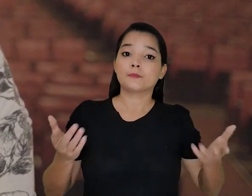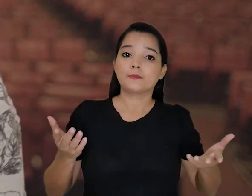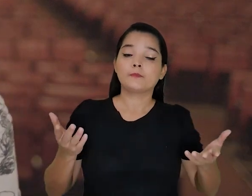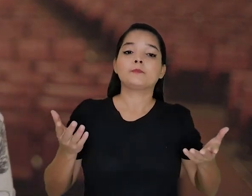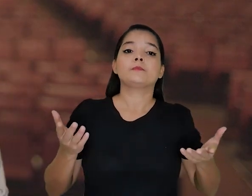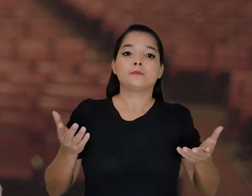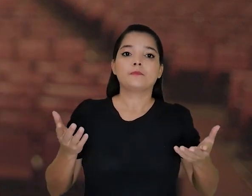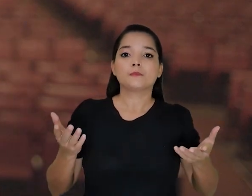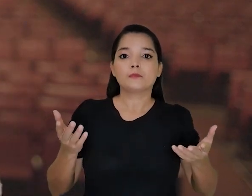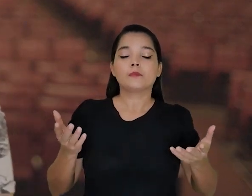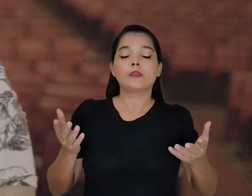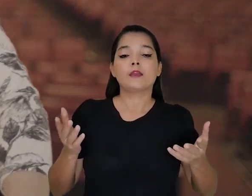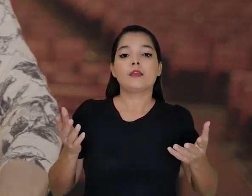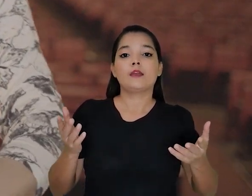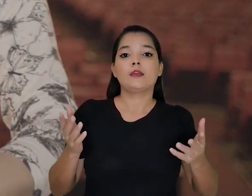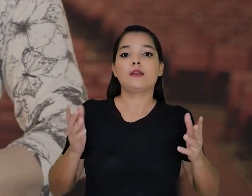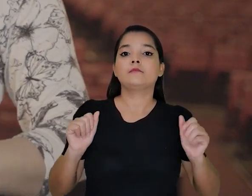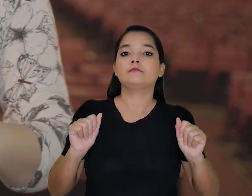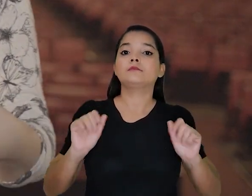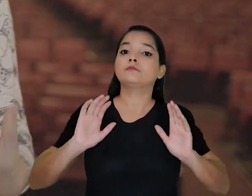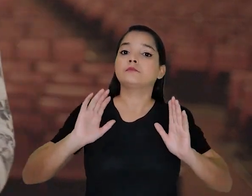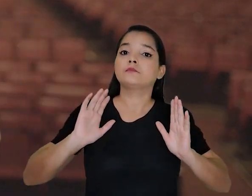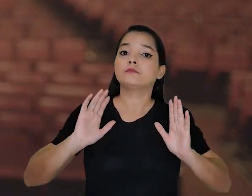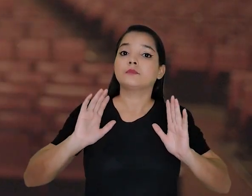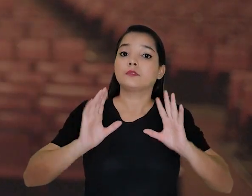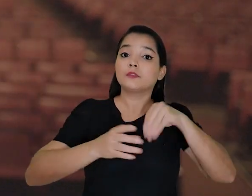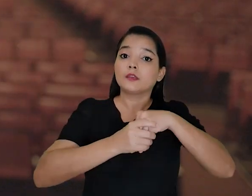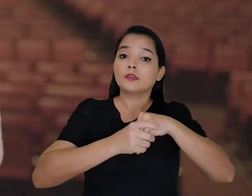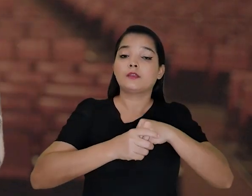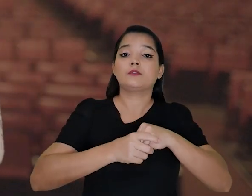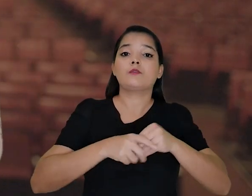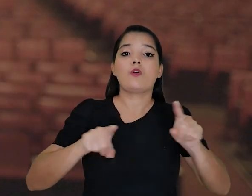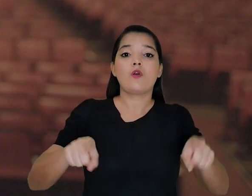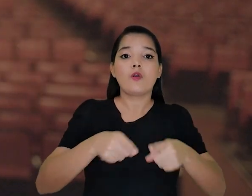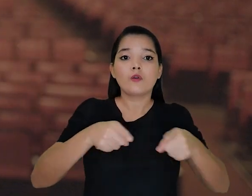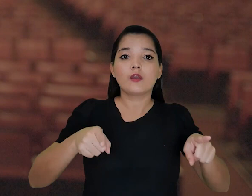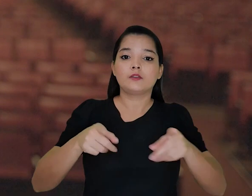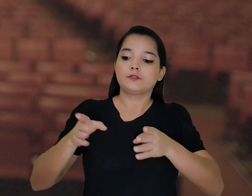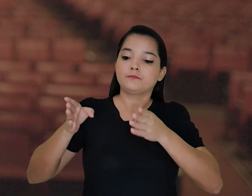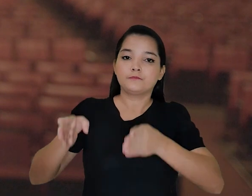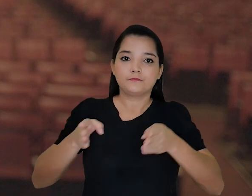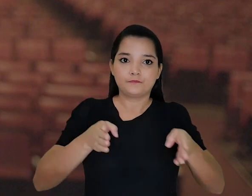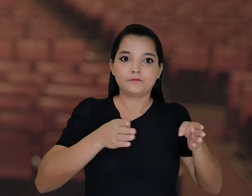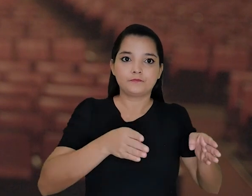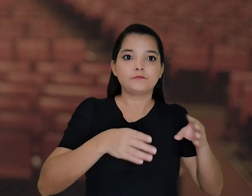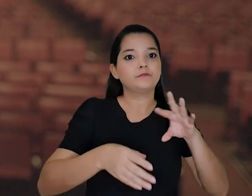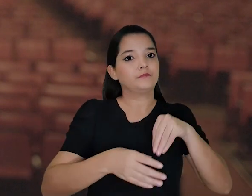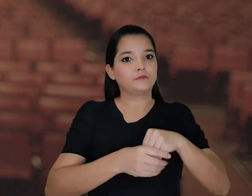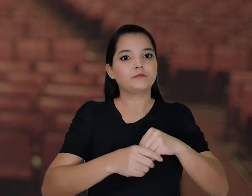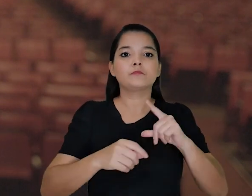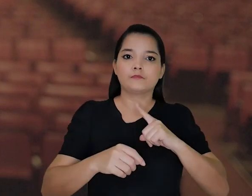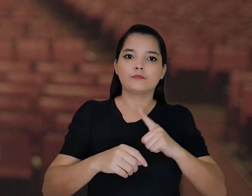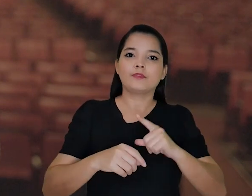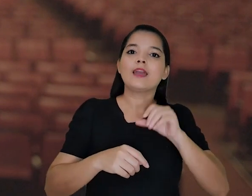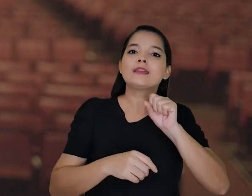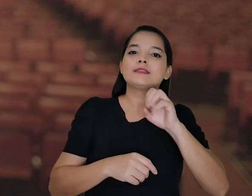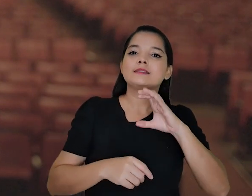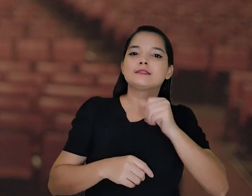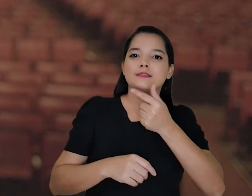então nós temos ah dentro da orquestra essas várias sessões e